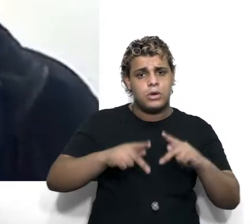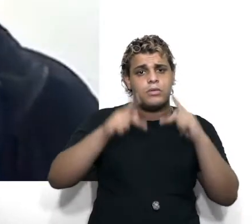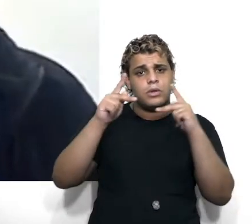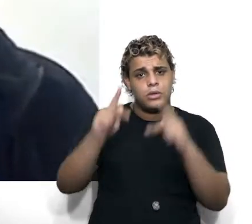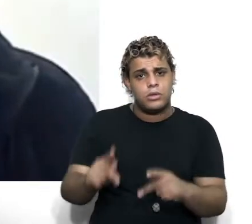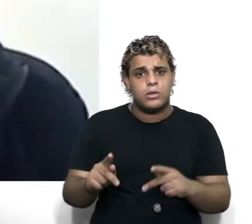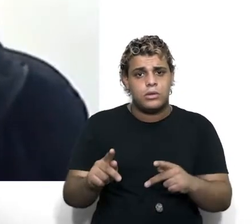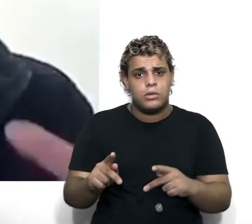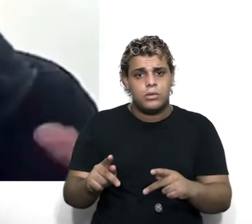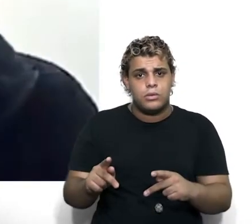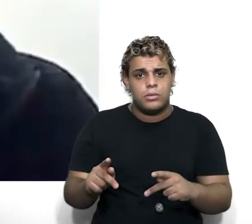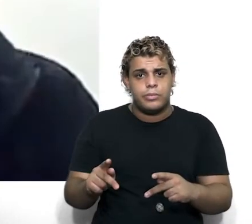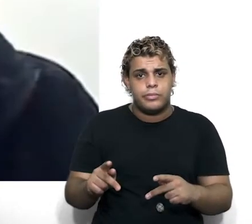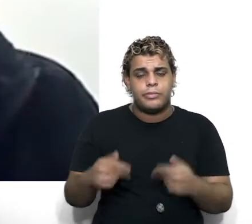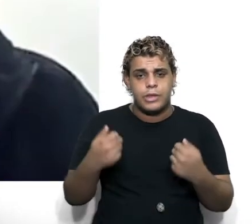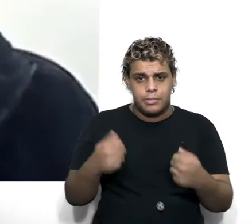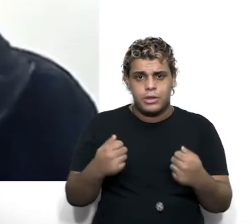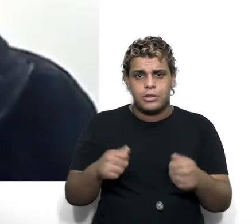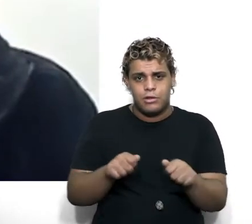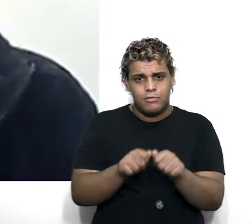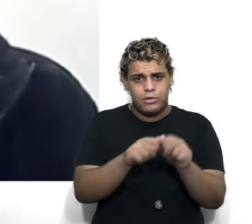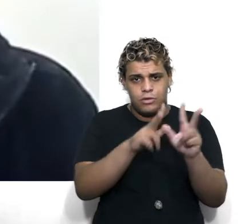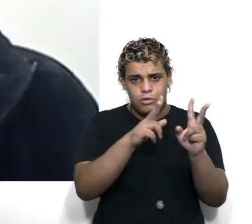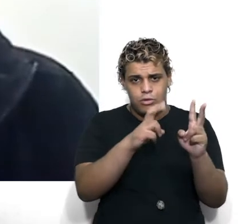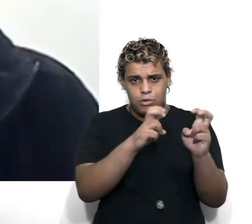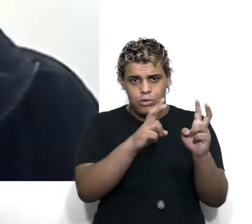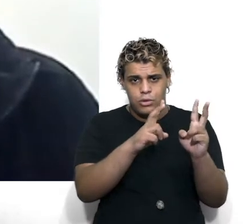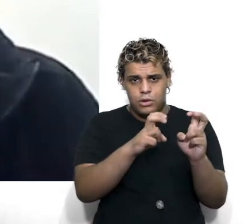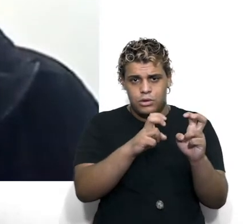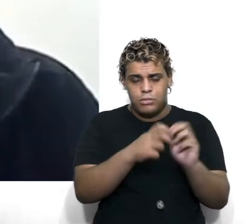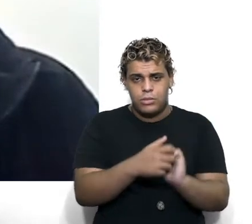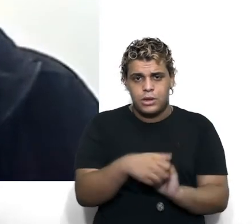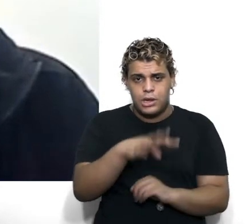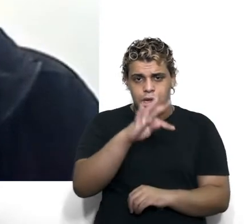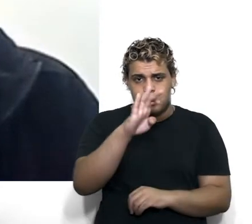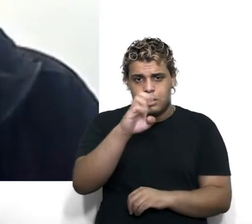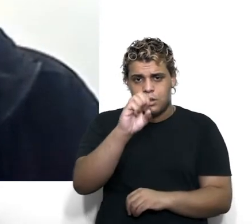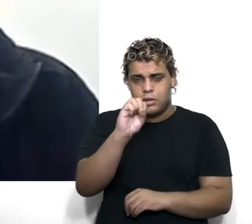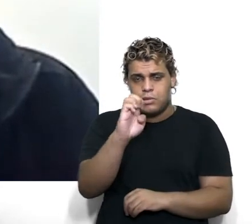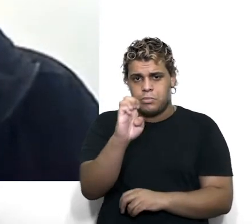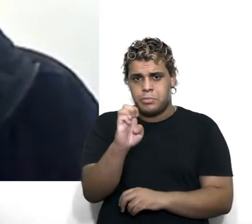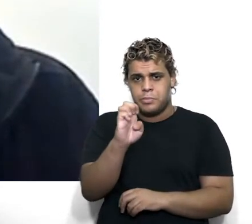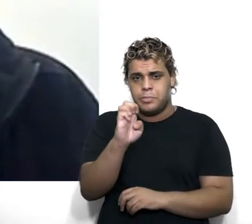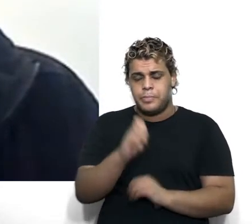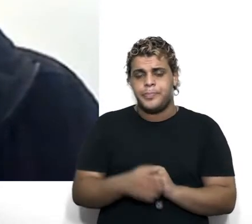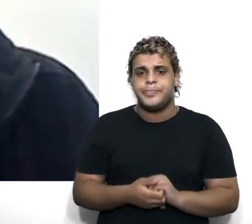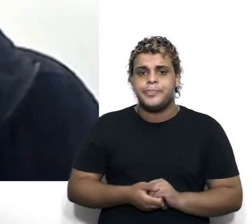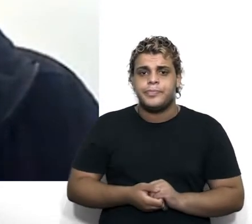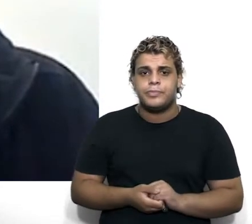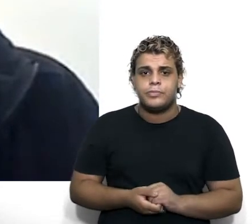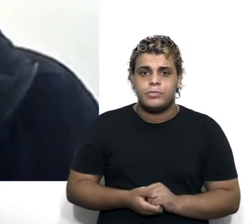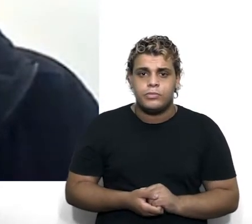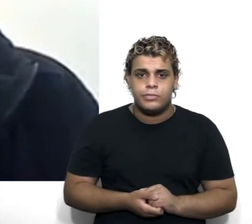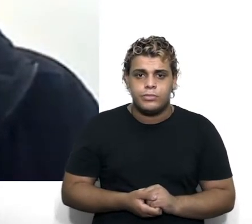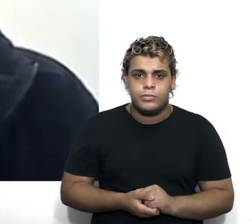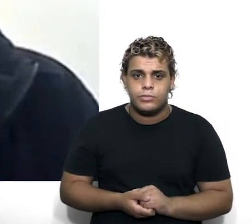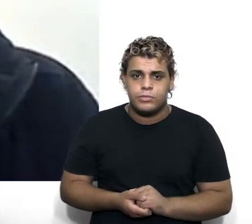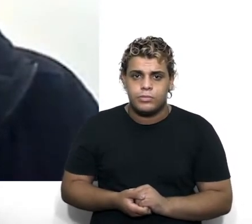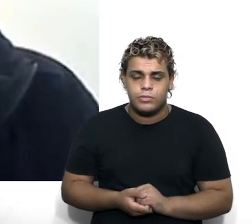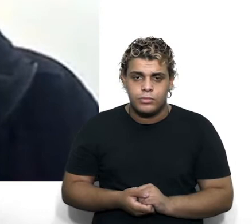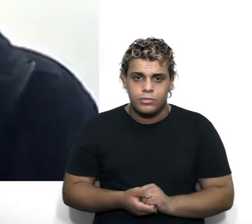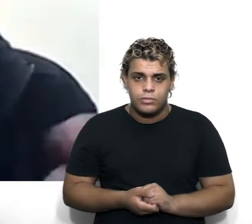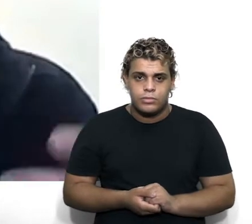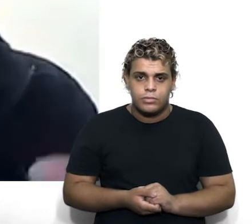fazer uma tese. E a proposta que eu me fiz a mim próprio é, eu passo 2 ou 3 anos a